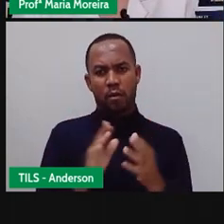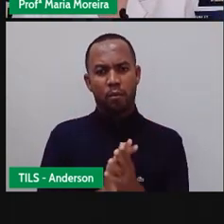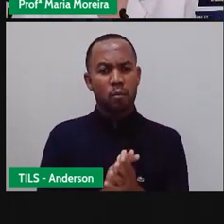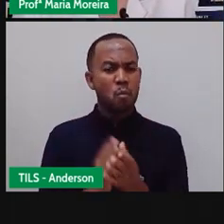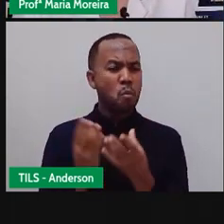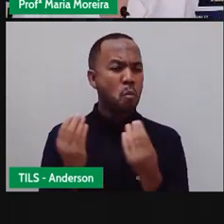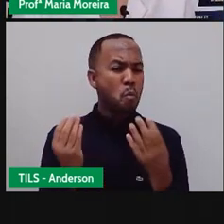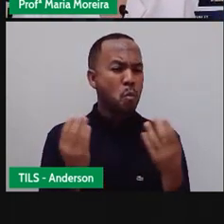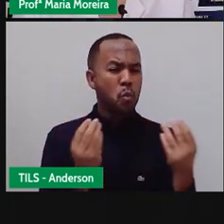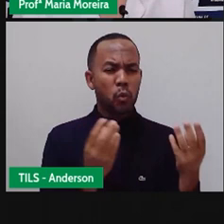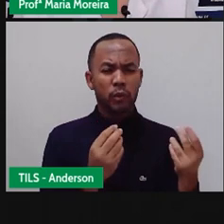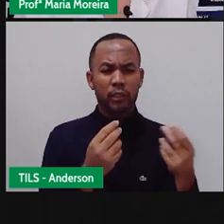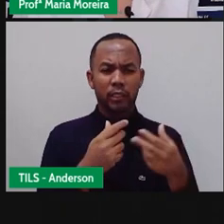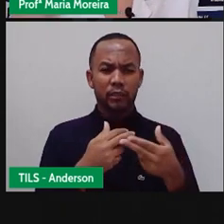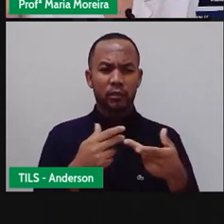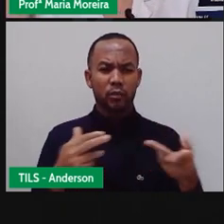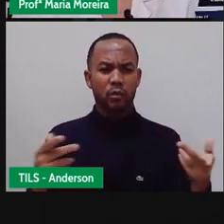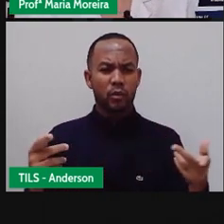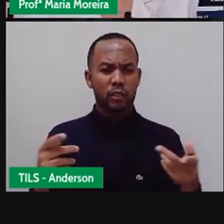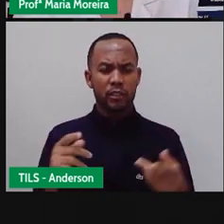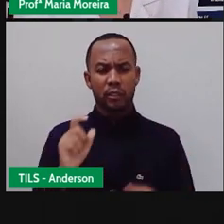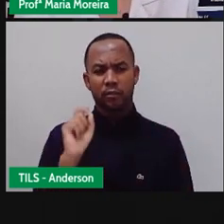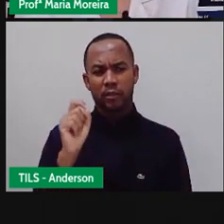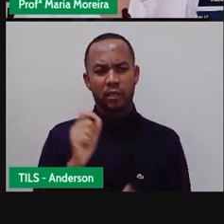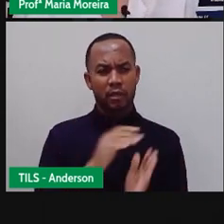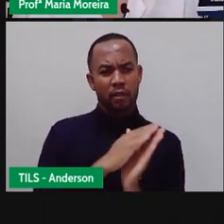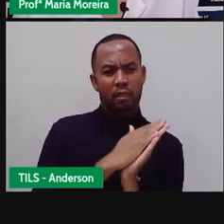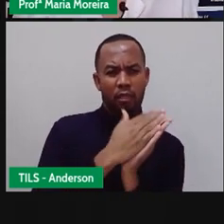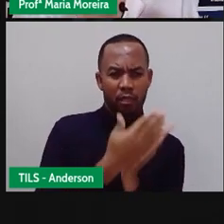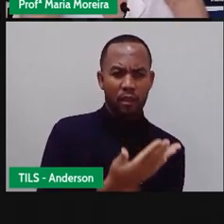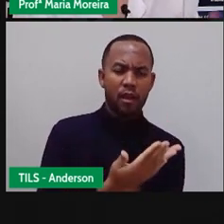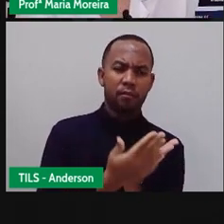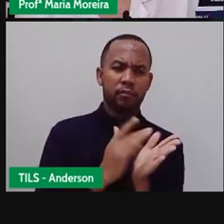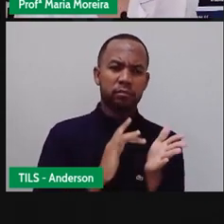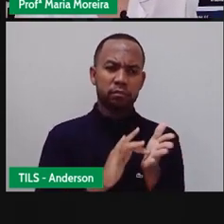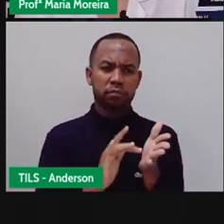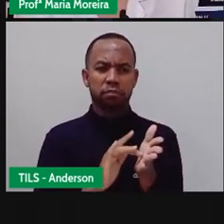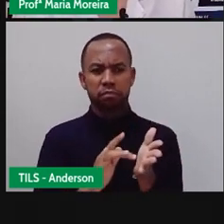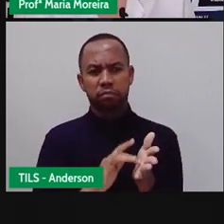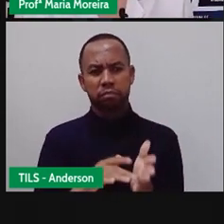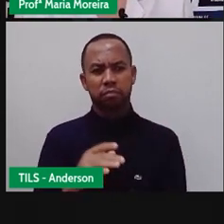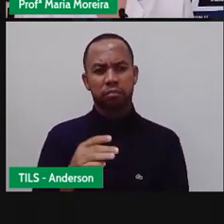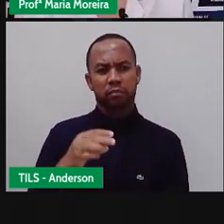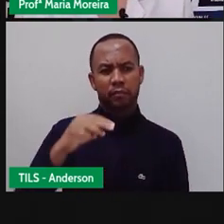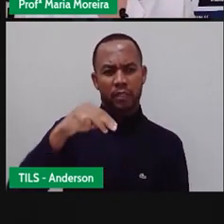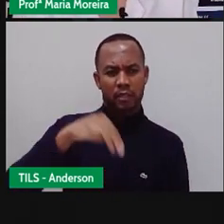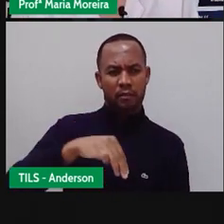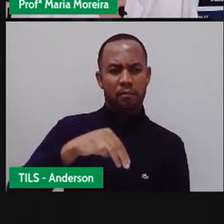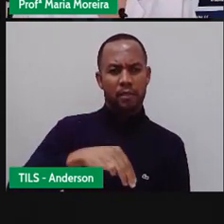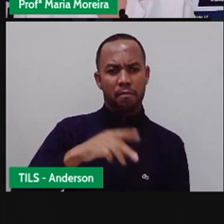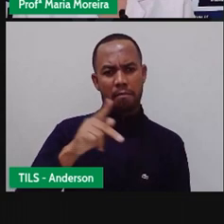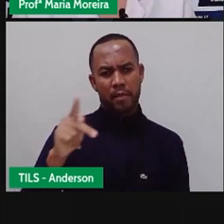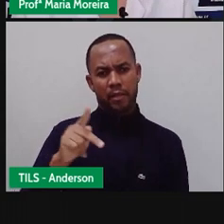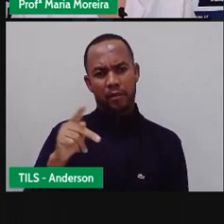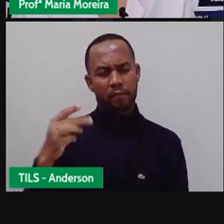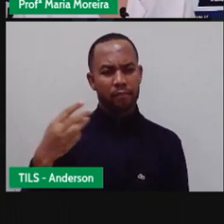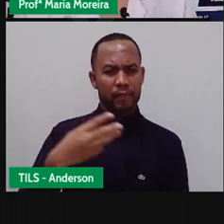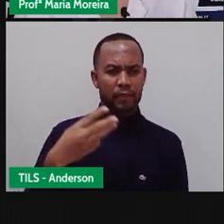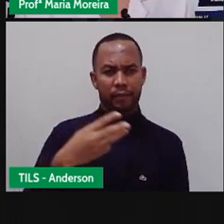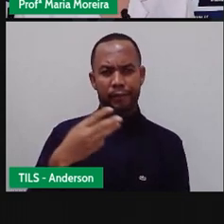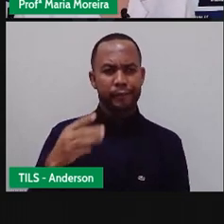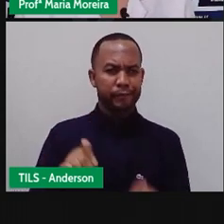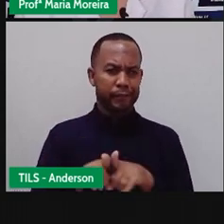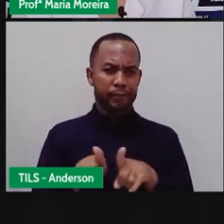tanto os outros meios eletrônicos aí como está blettes né e MP3 e várias outras coisas que também